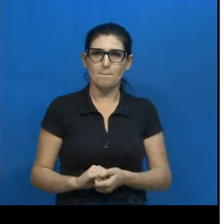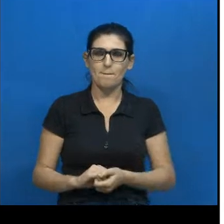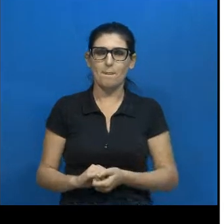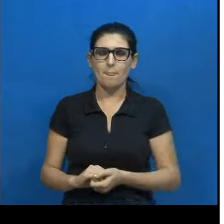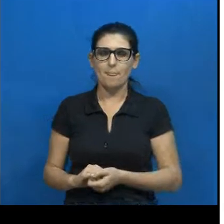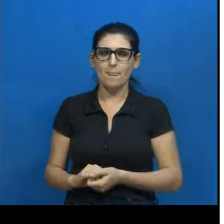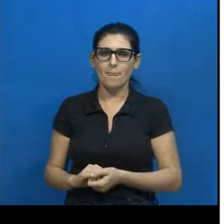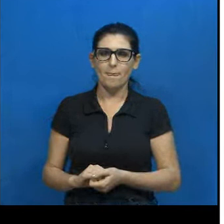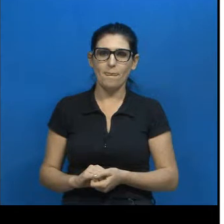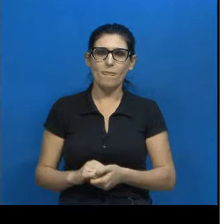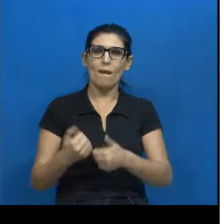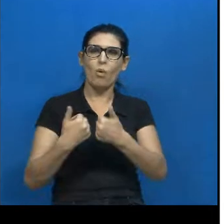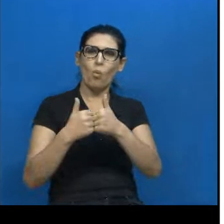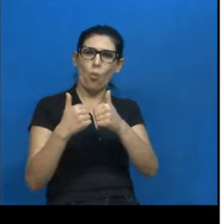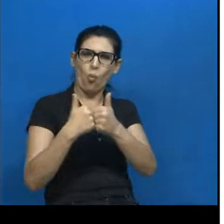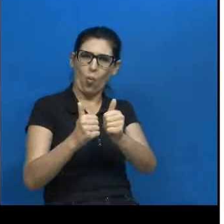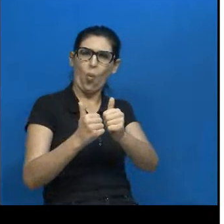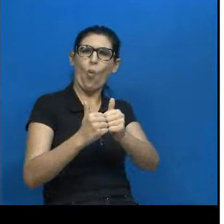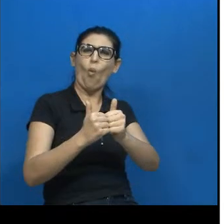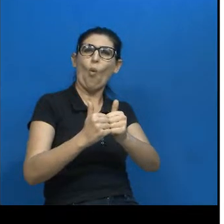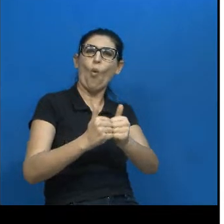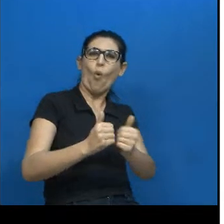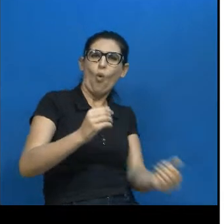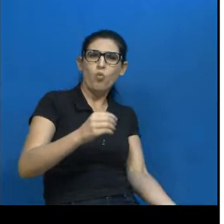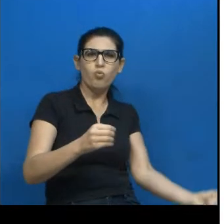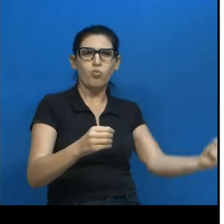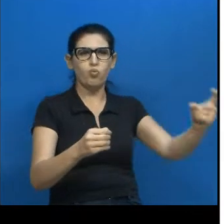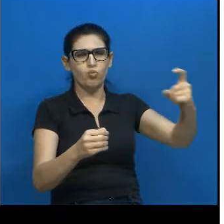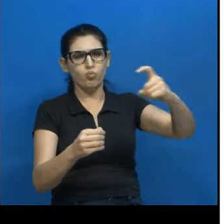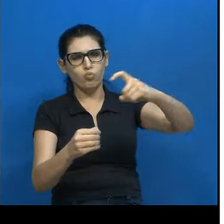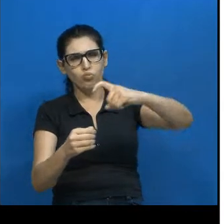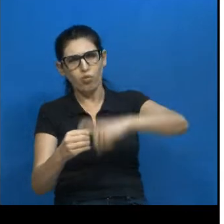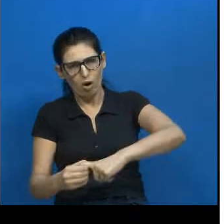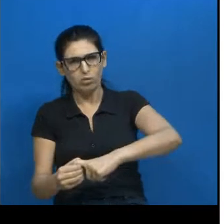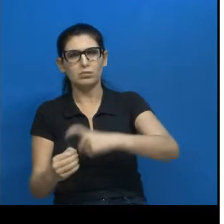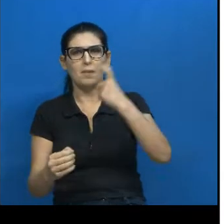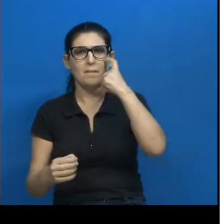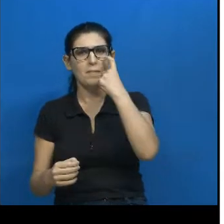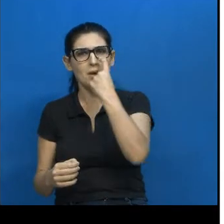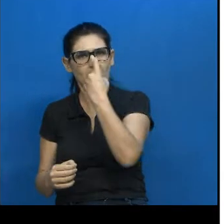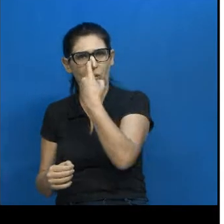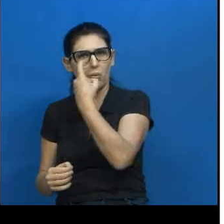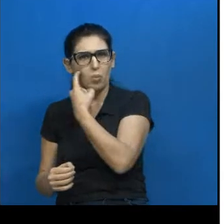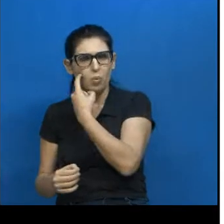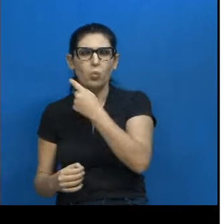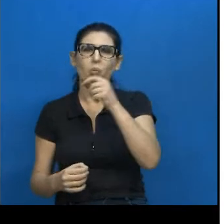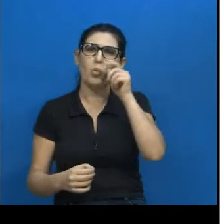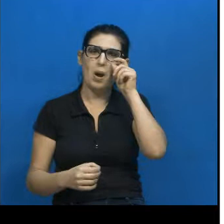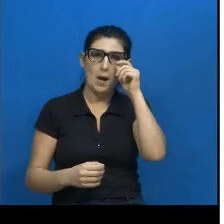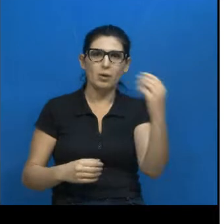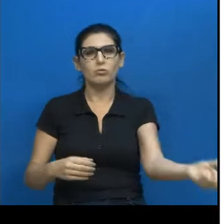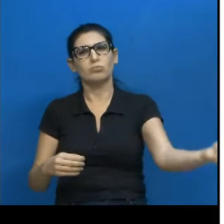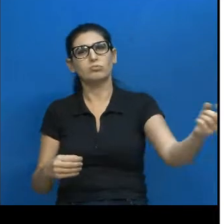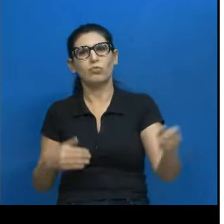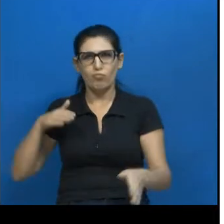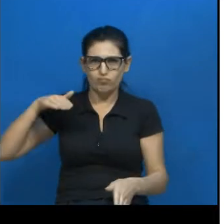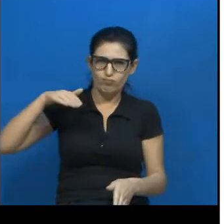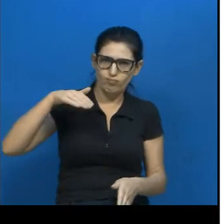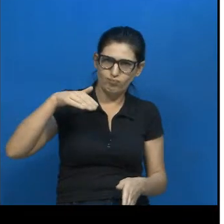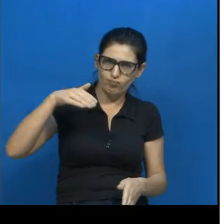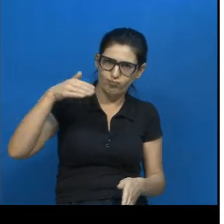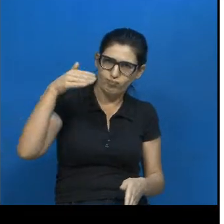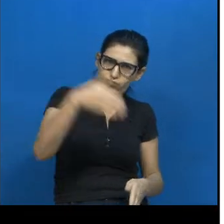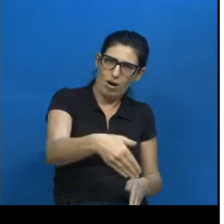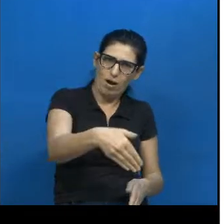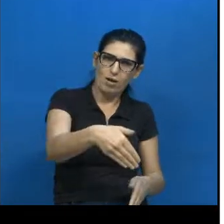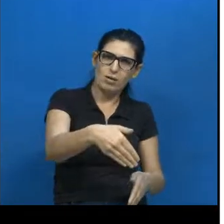linha da Major Acácio, ela volta, lógico, por outro itinerário e volta para o Parque Meia Lua. Então a gente vai ter a linha vindo até o Parque Meia Lua e voltando do Parque Meia Lua